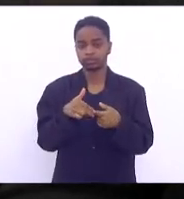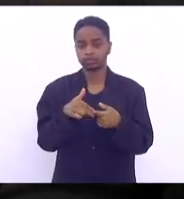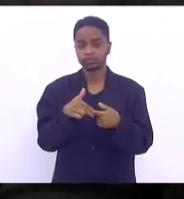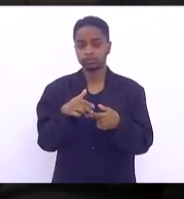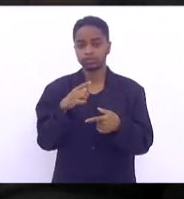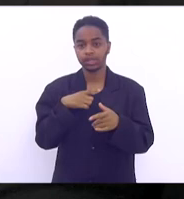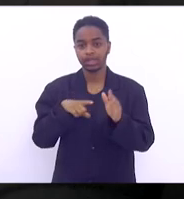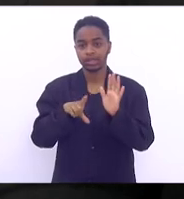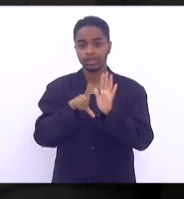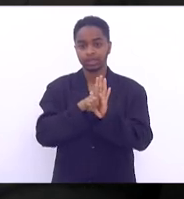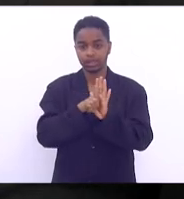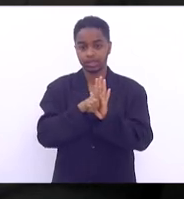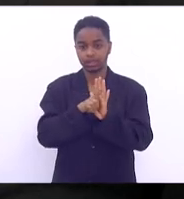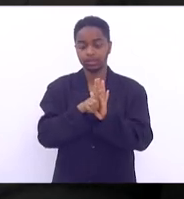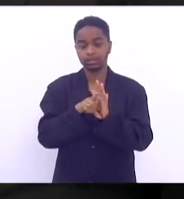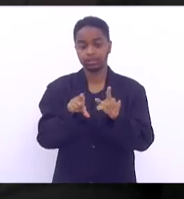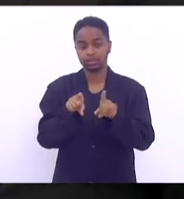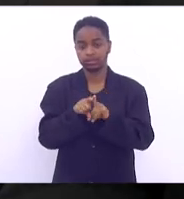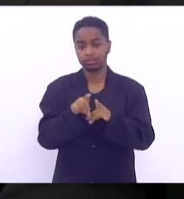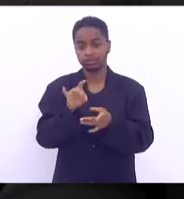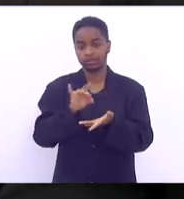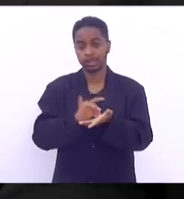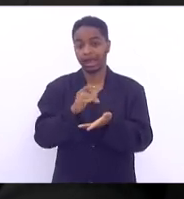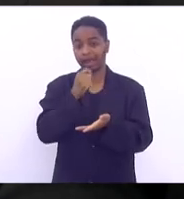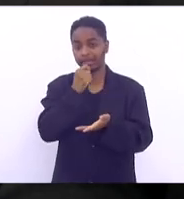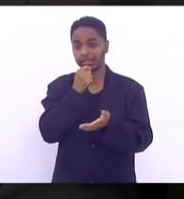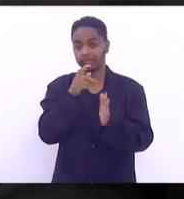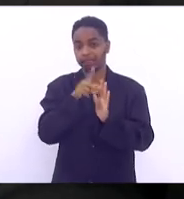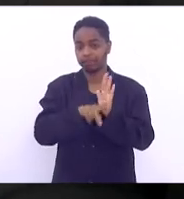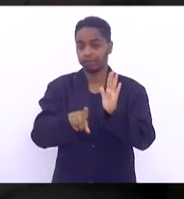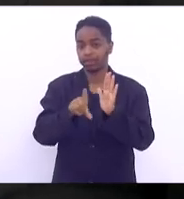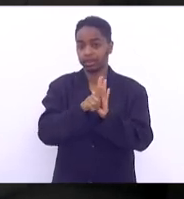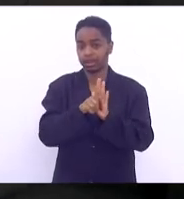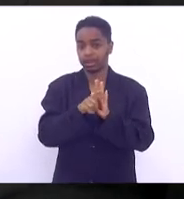uma lei que, na verdade, ainda é um PL na Câmara dos Deputados, que é o